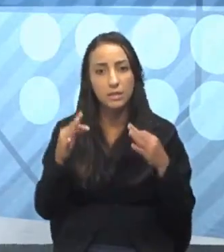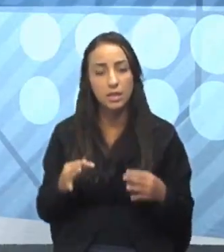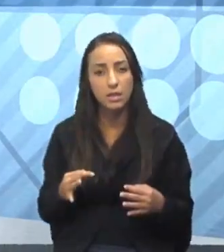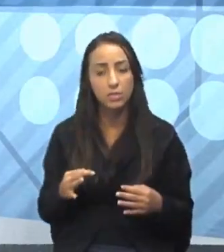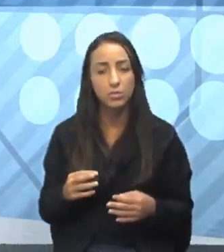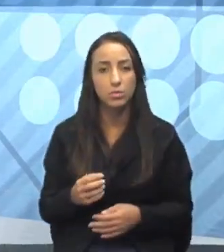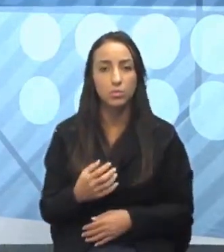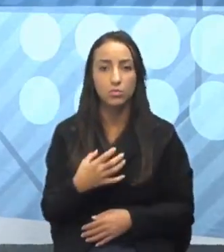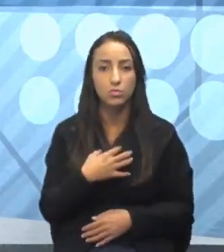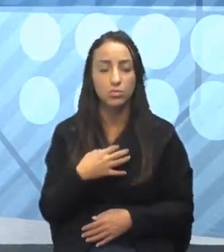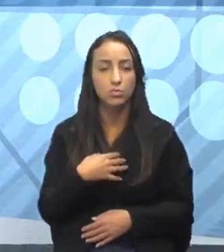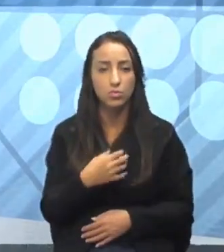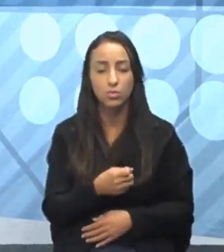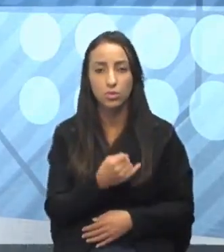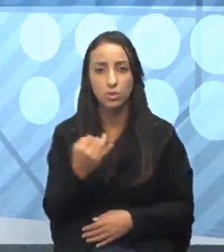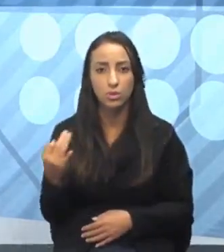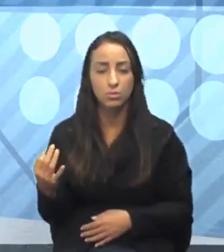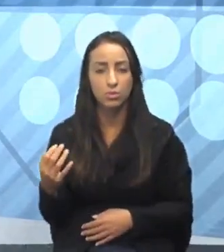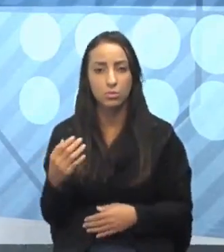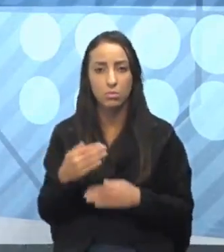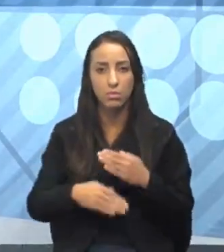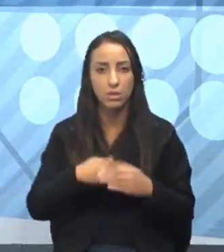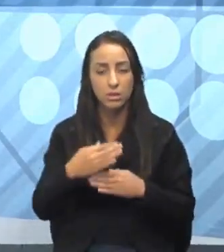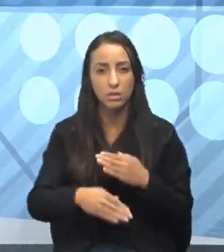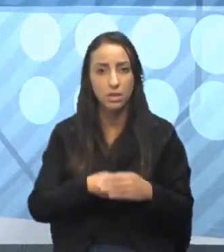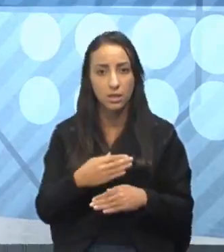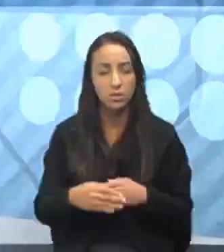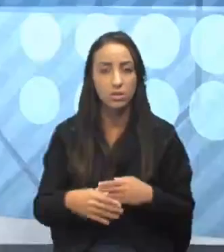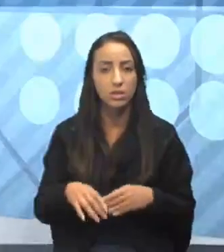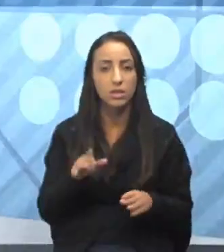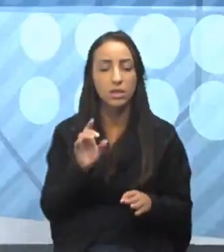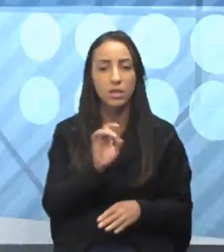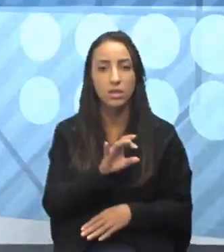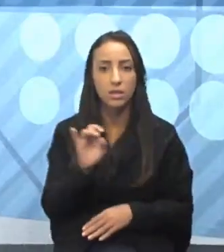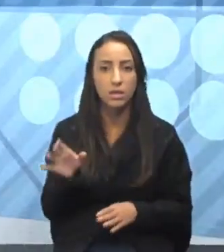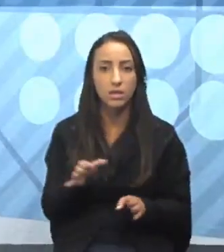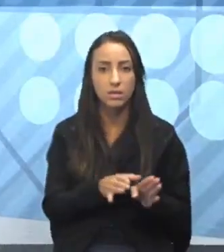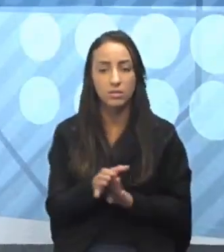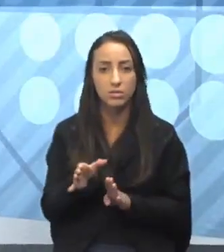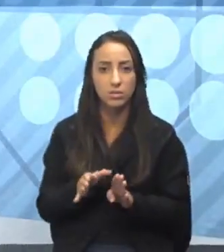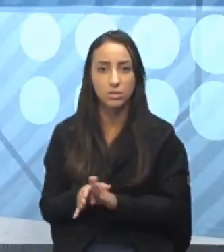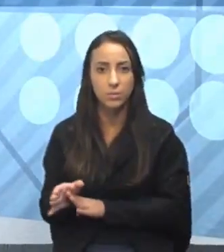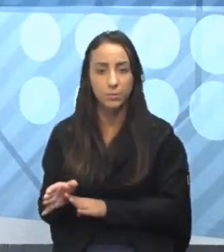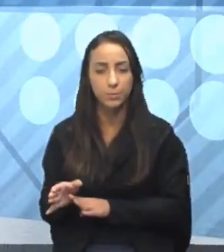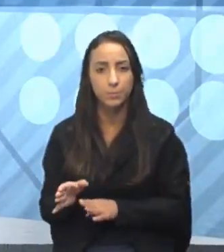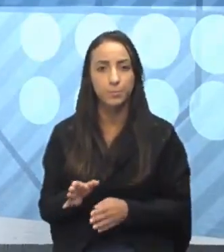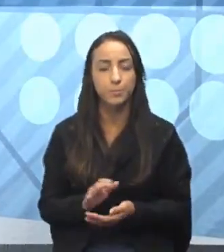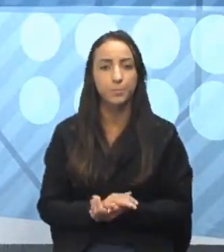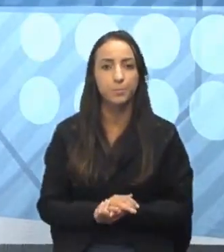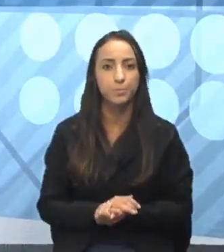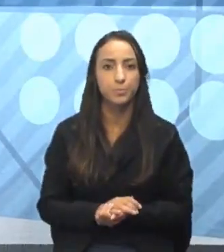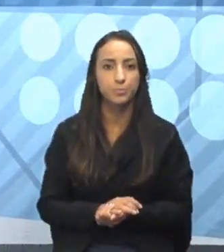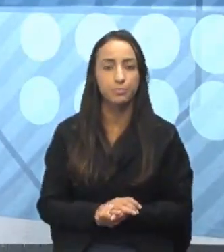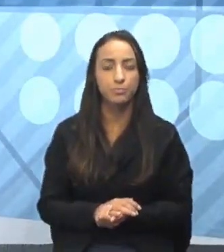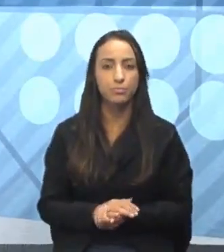quais são os tipos de bandagem e a indicação para a utilização deles.